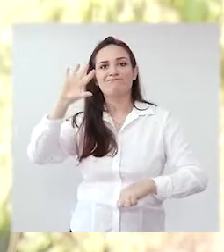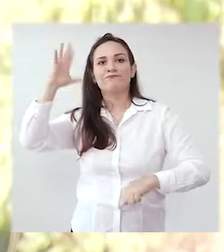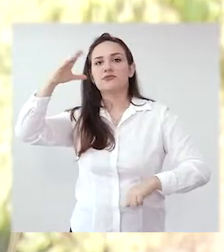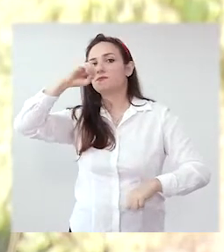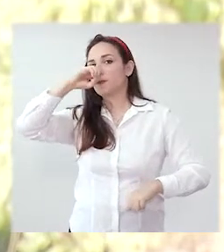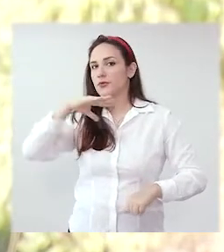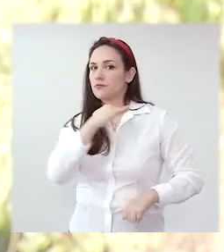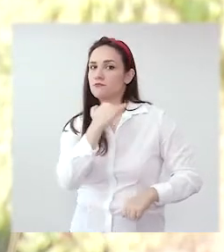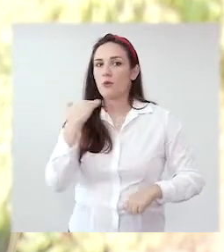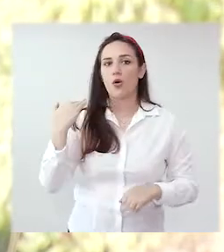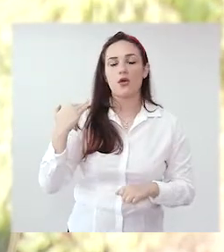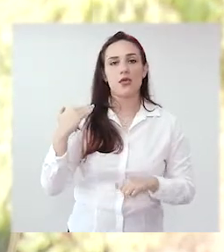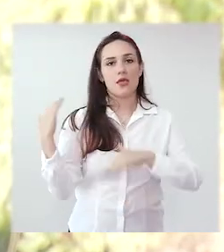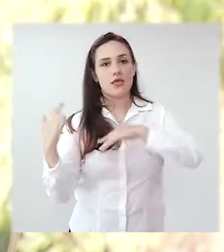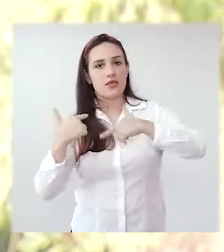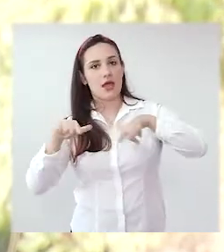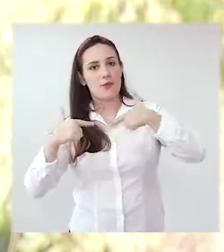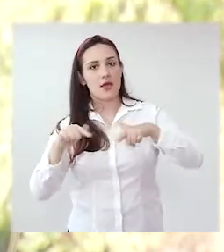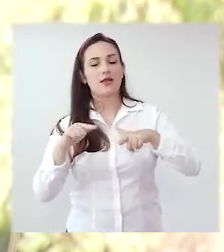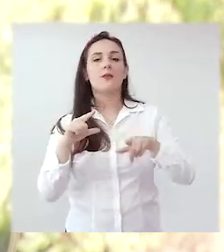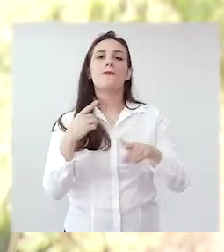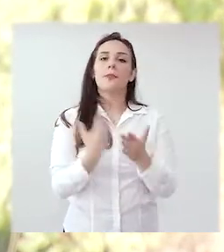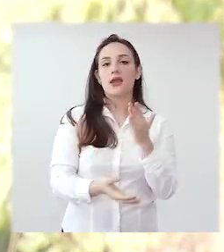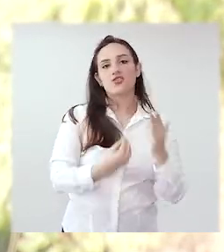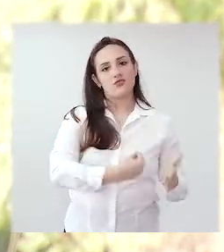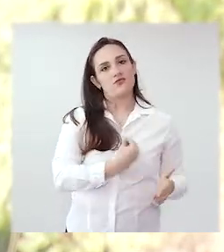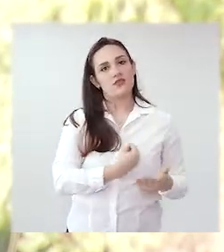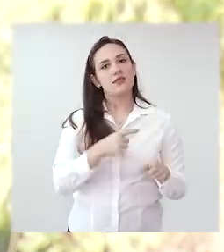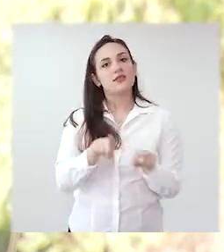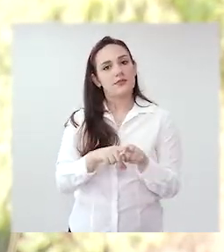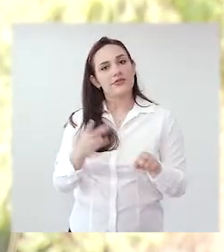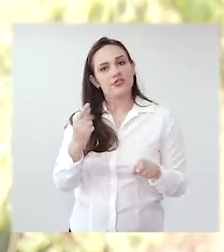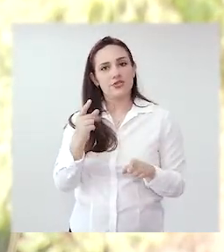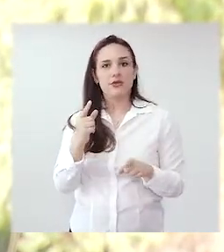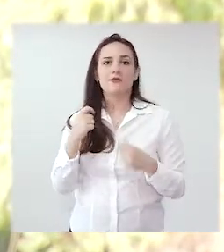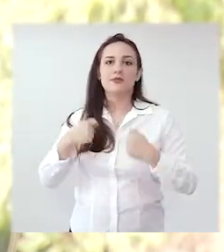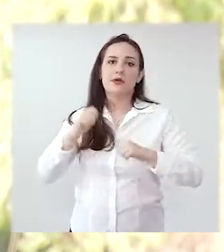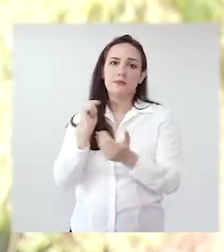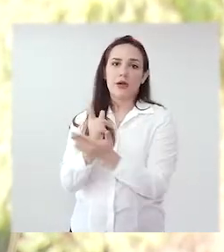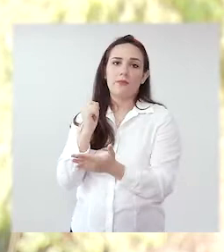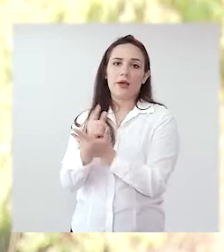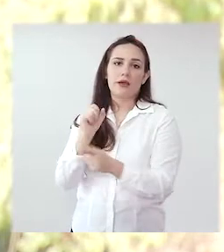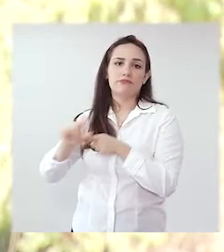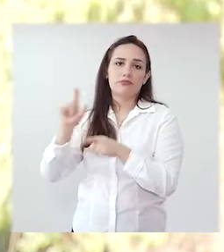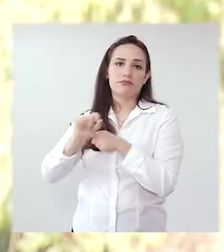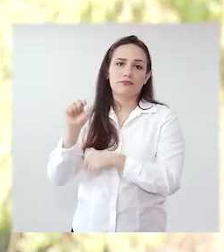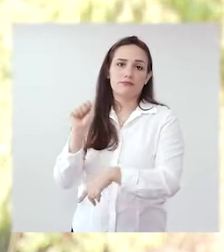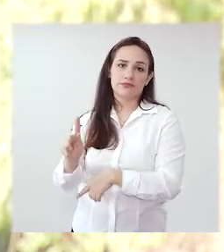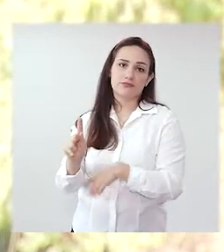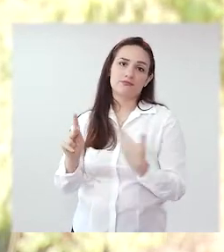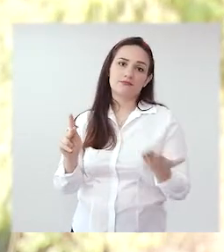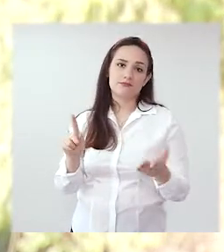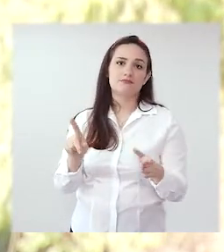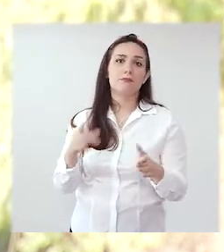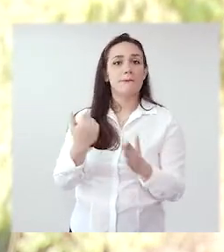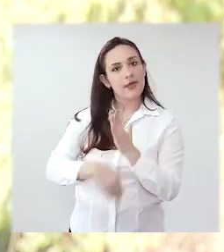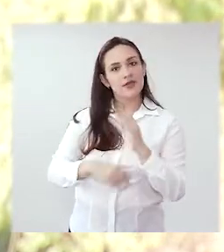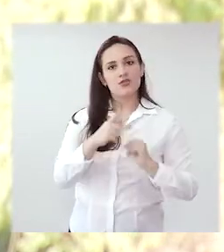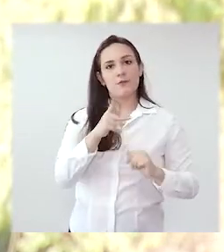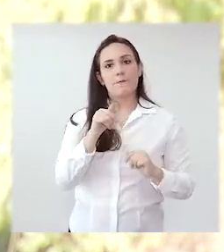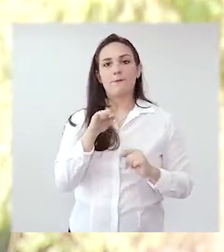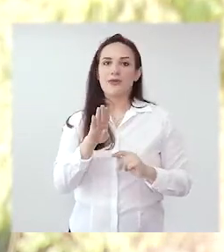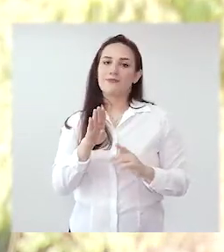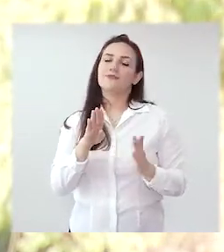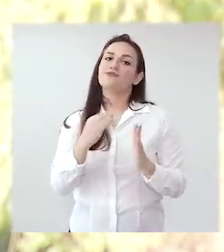preocupantes refletem em perdas de vidas e de recursos, com gastos previdenciários e perdas do Produto Interno Bruto, o PIB